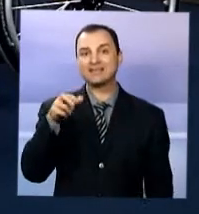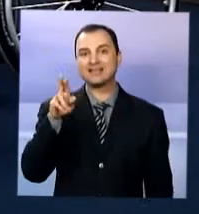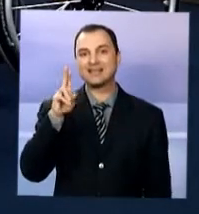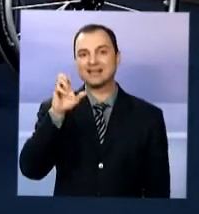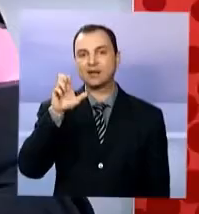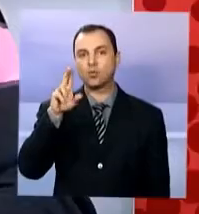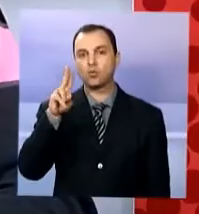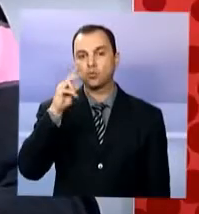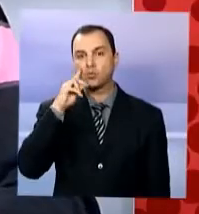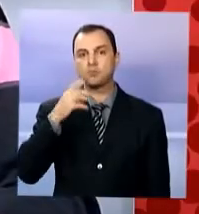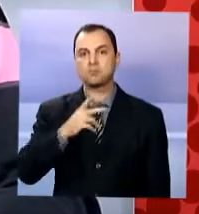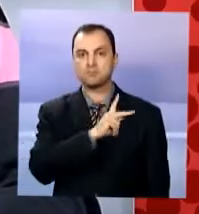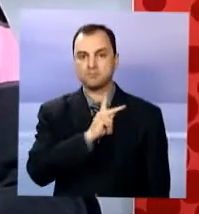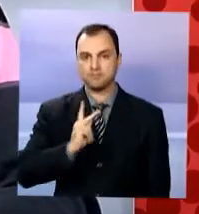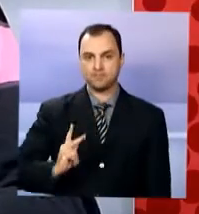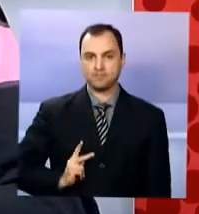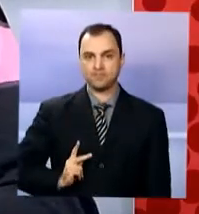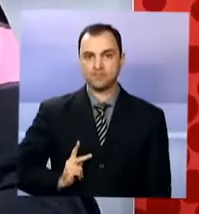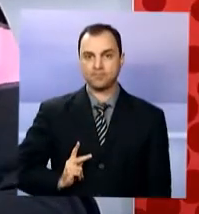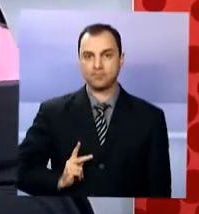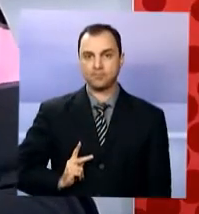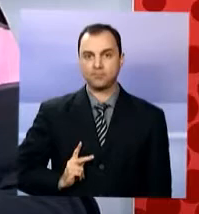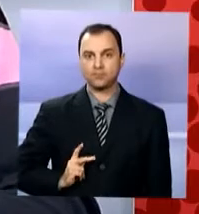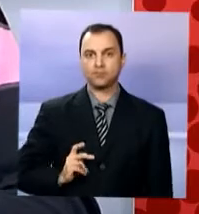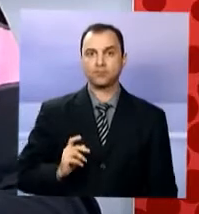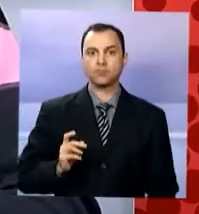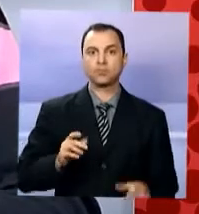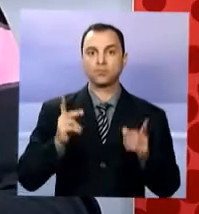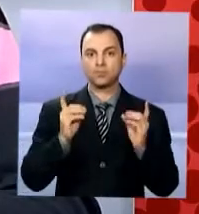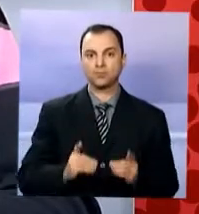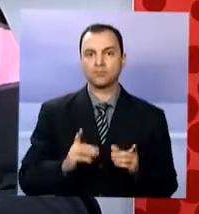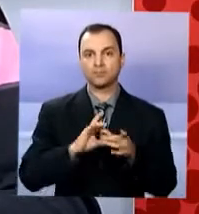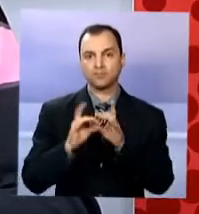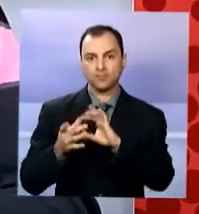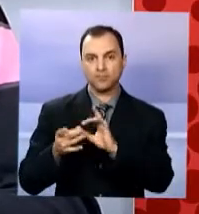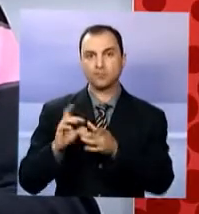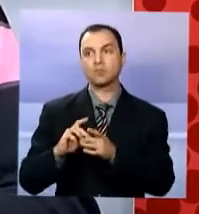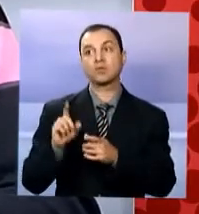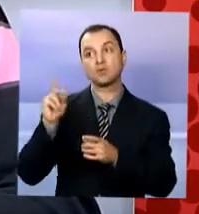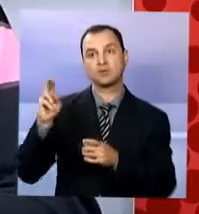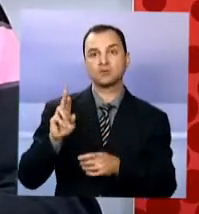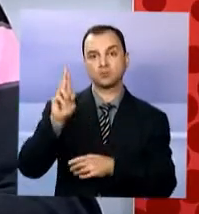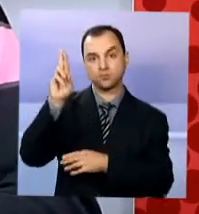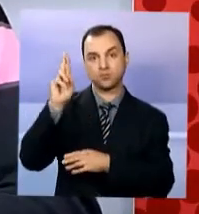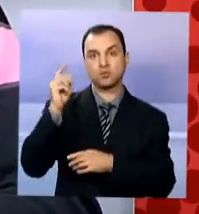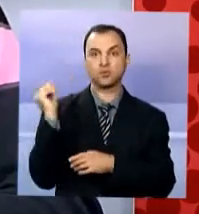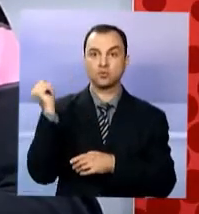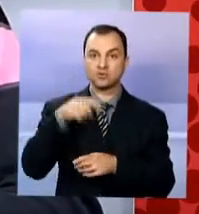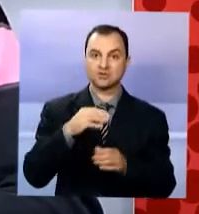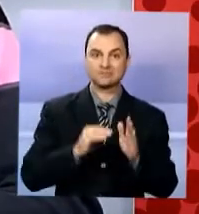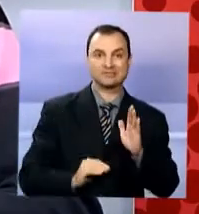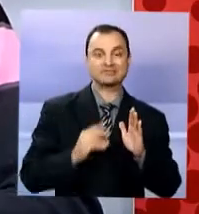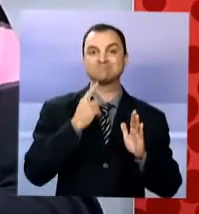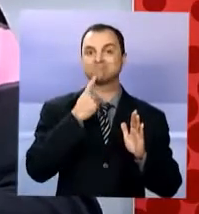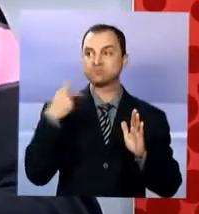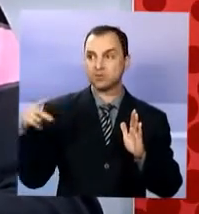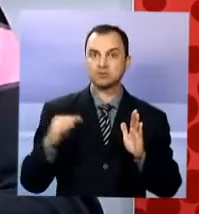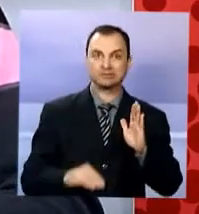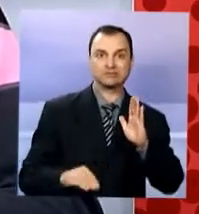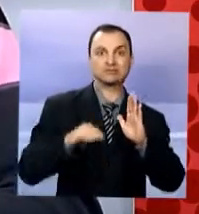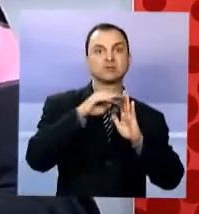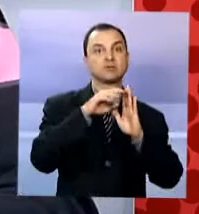hoje o presidente da docume E aí eu tenho intuito de nós estamos entre os cinco melhores